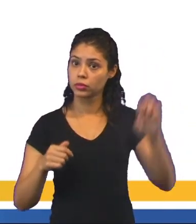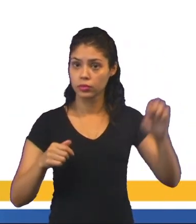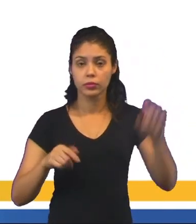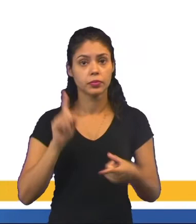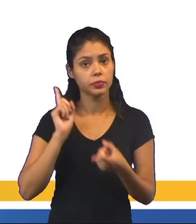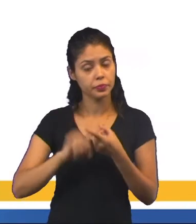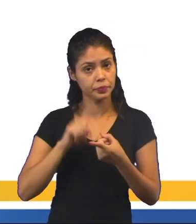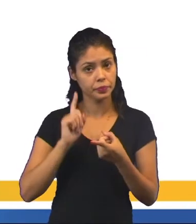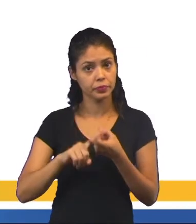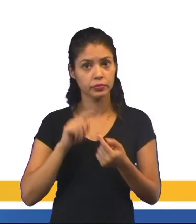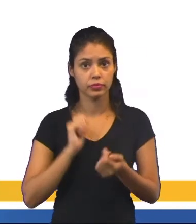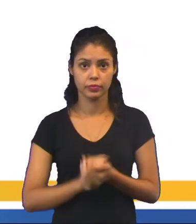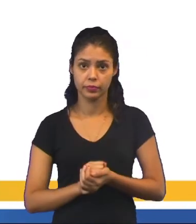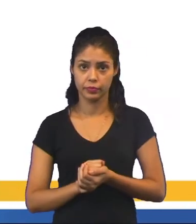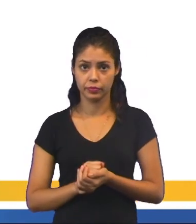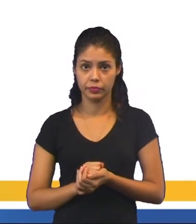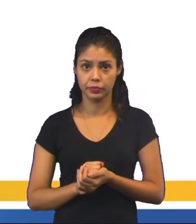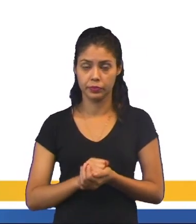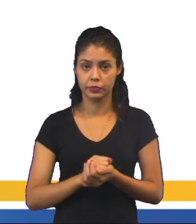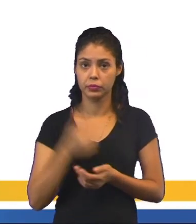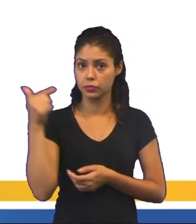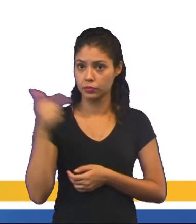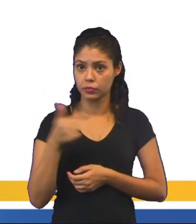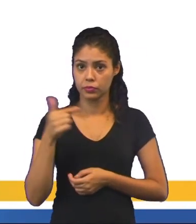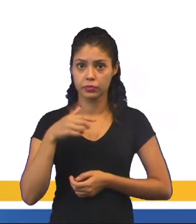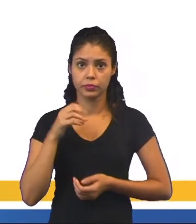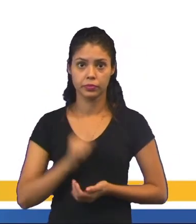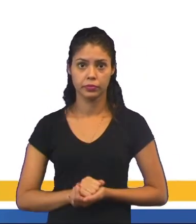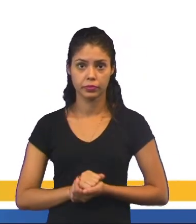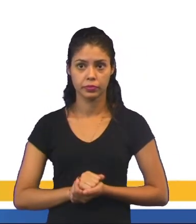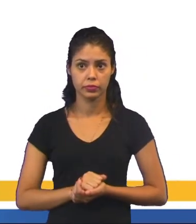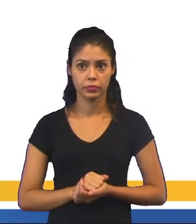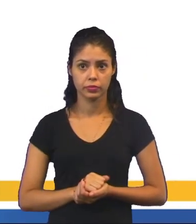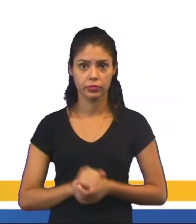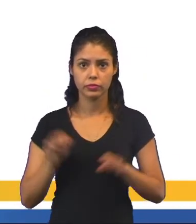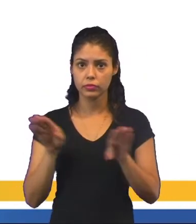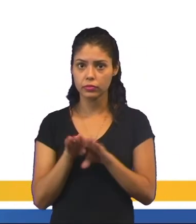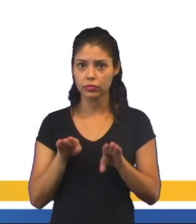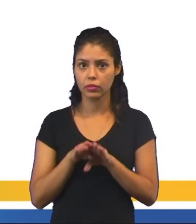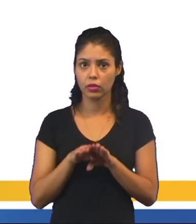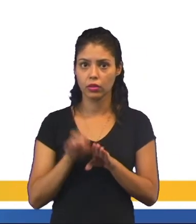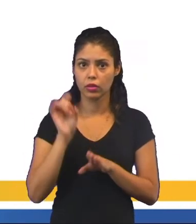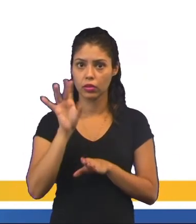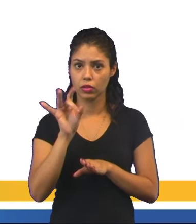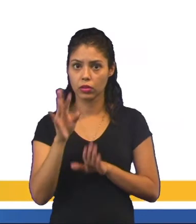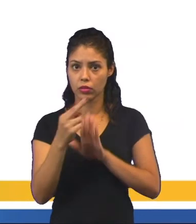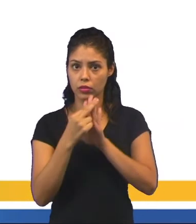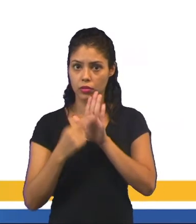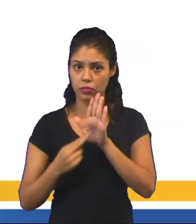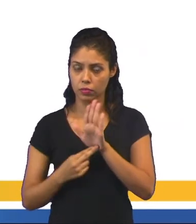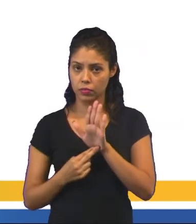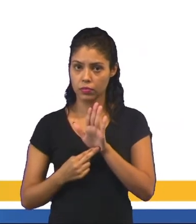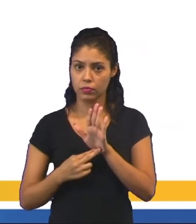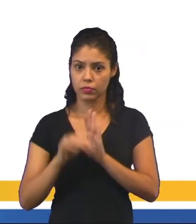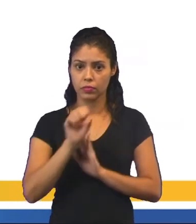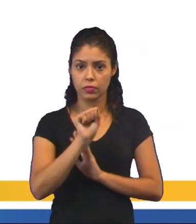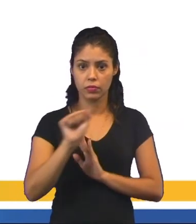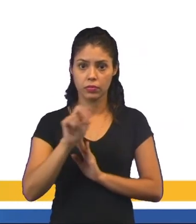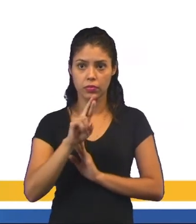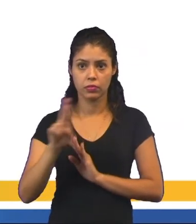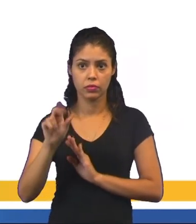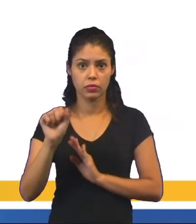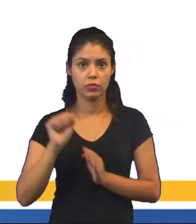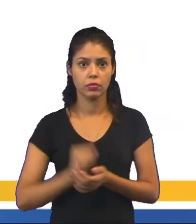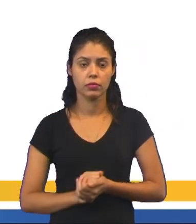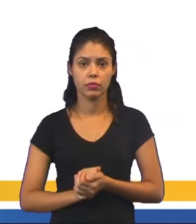porque é a diagonal secundária. Então vejamos aqui a regra, só o regulamento. A regra de Sarros